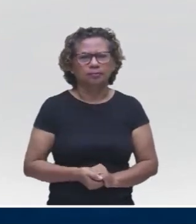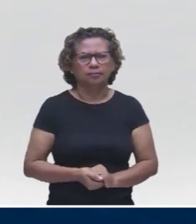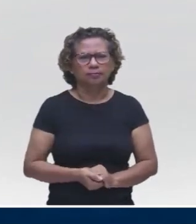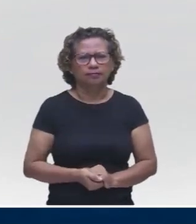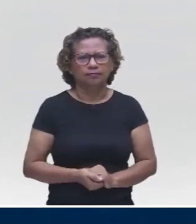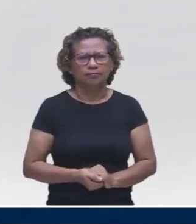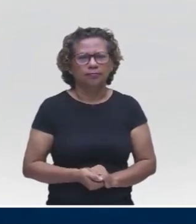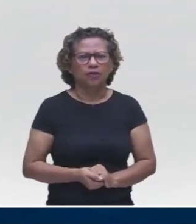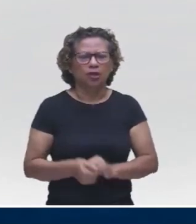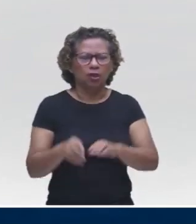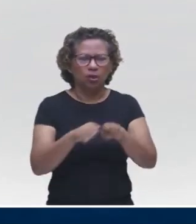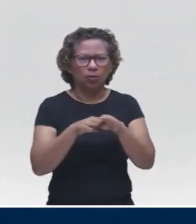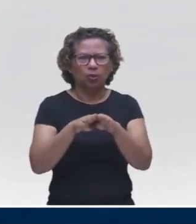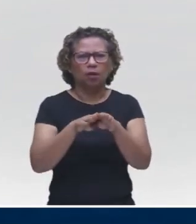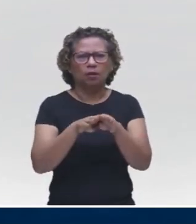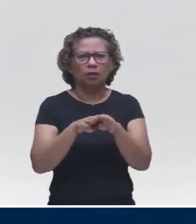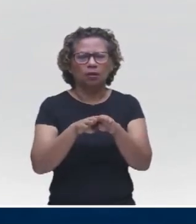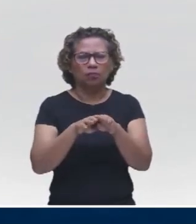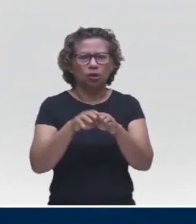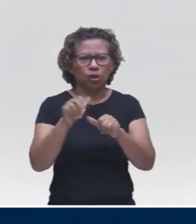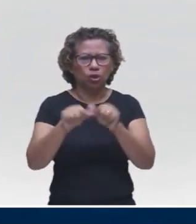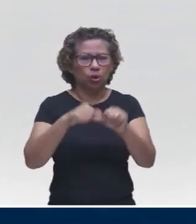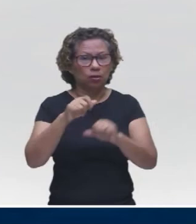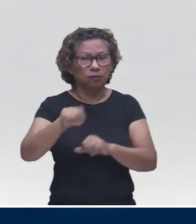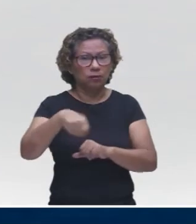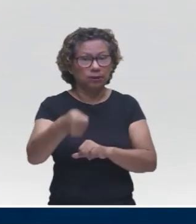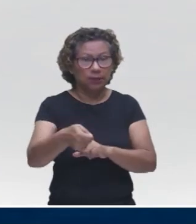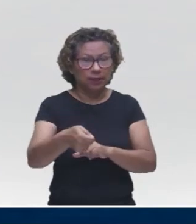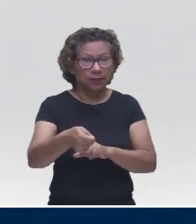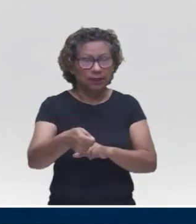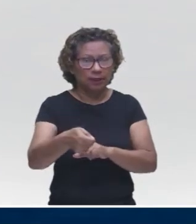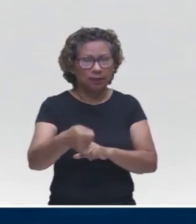3x igual a menos 5.